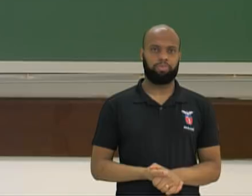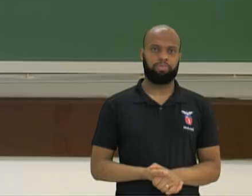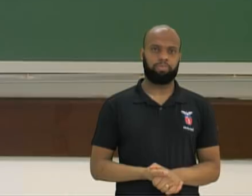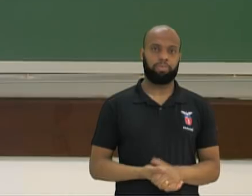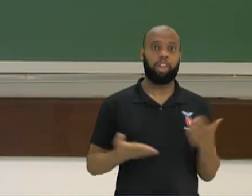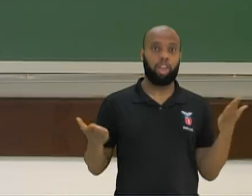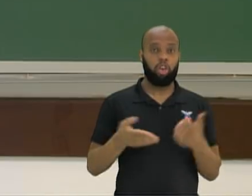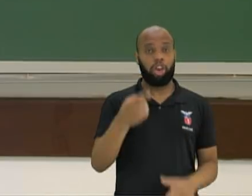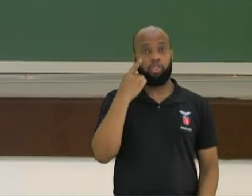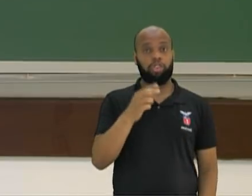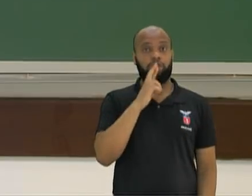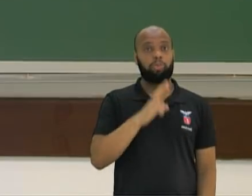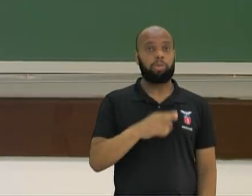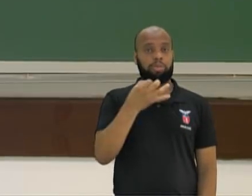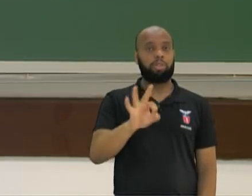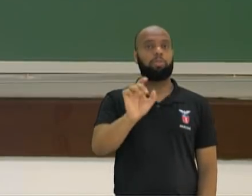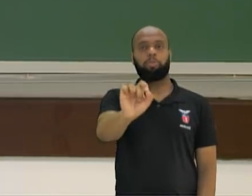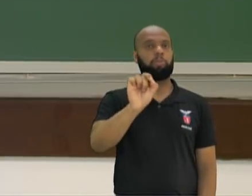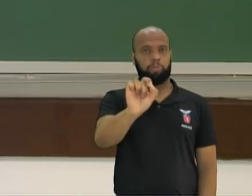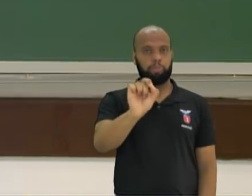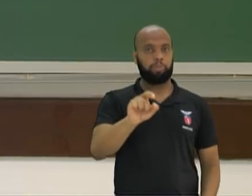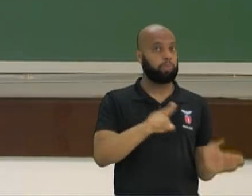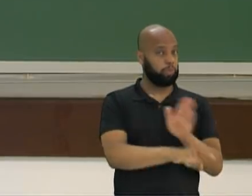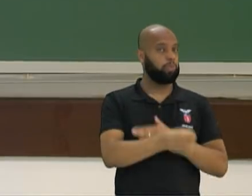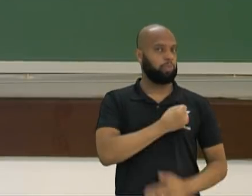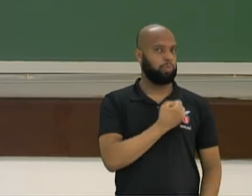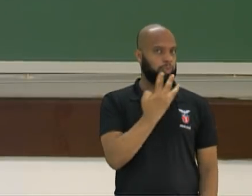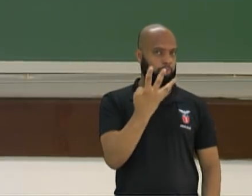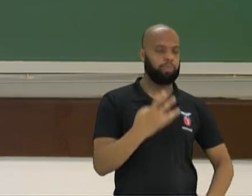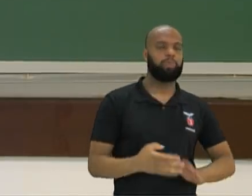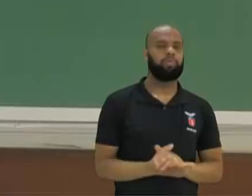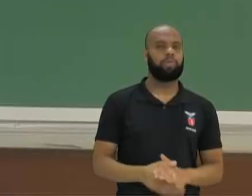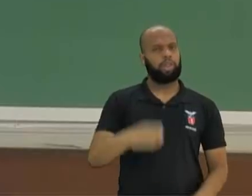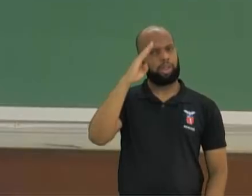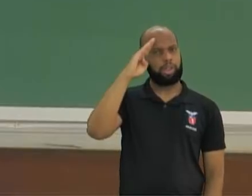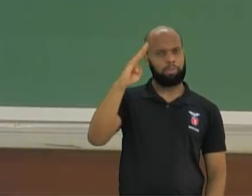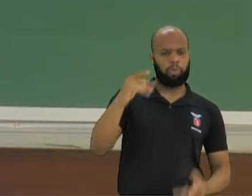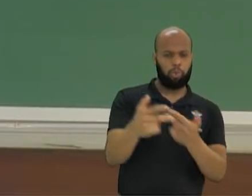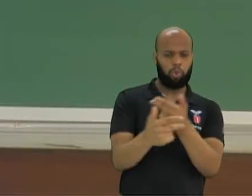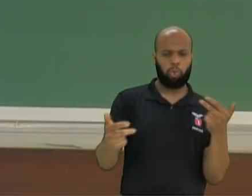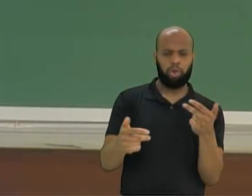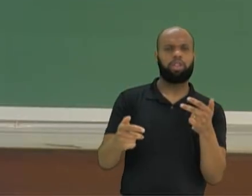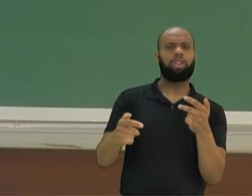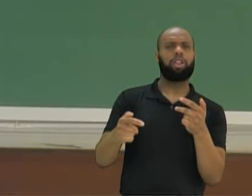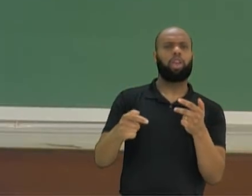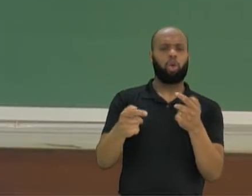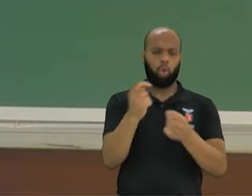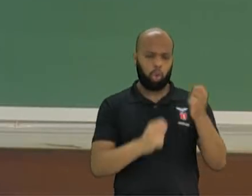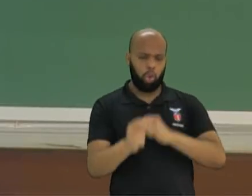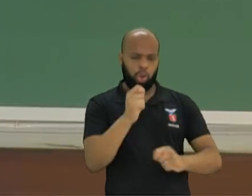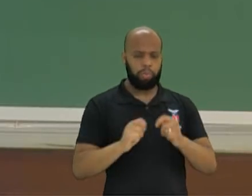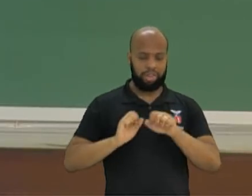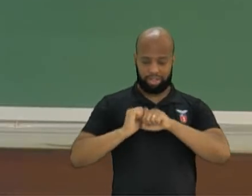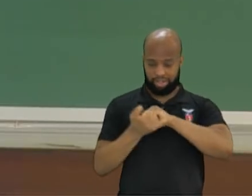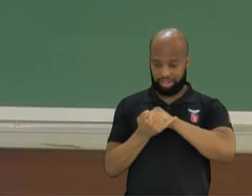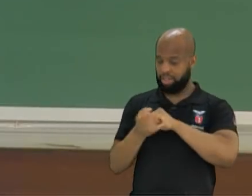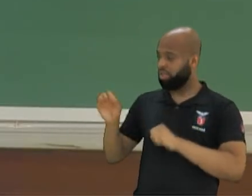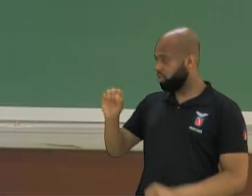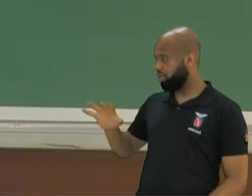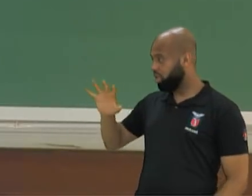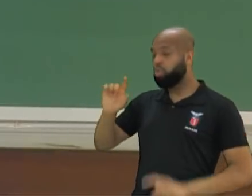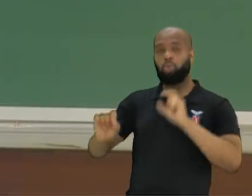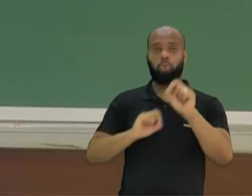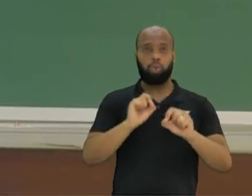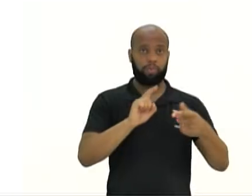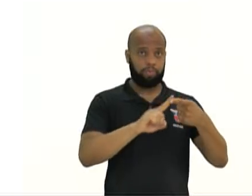E aí, vamos lá, meu povo, vamos à correção da quarta atividade, o nosso quiz. Principal atividade econômica das ilhas da Oceania é: